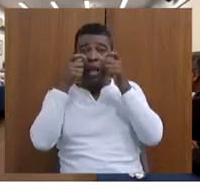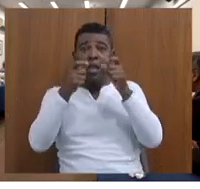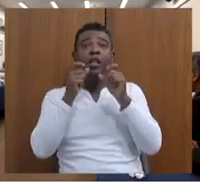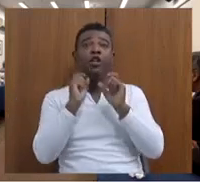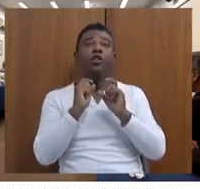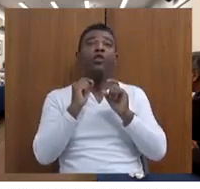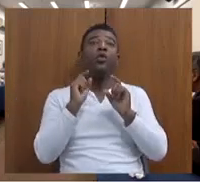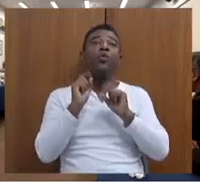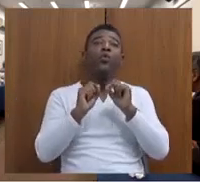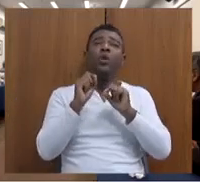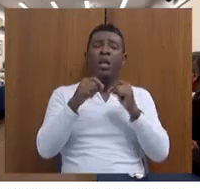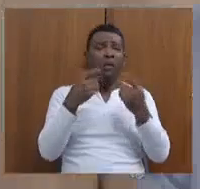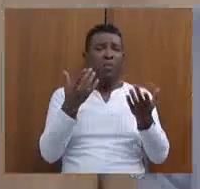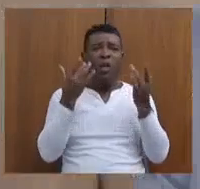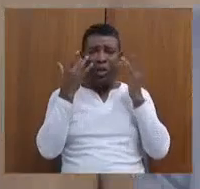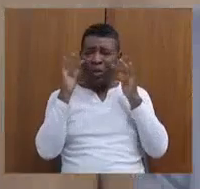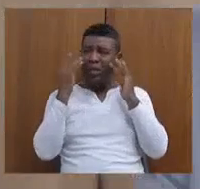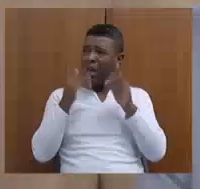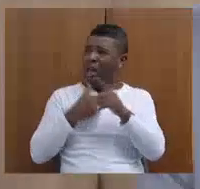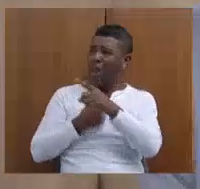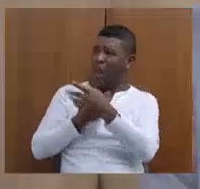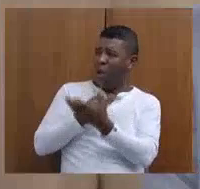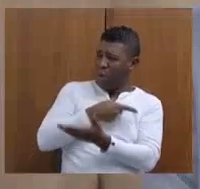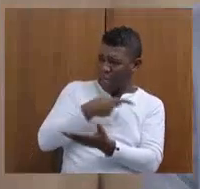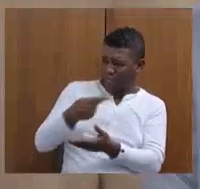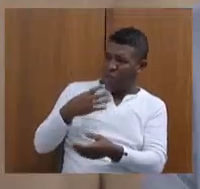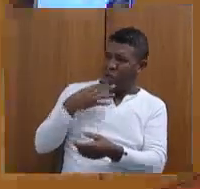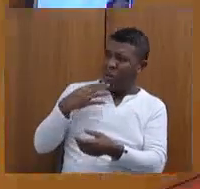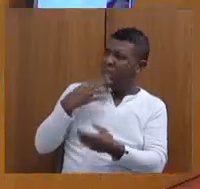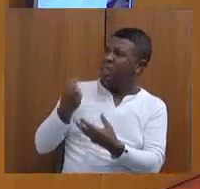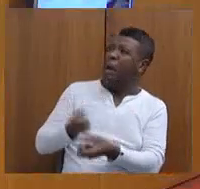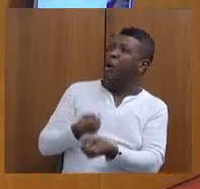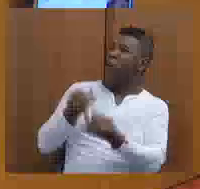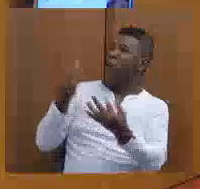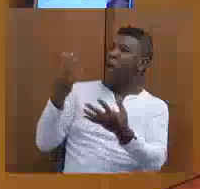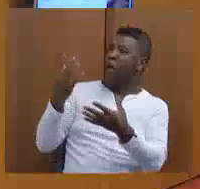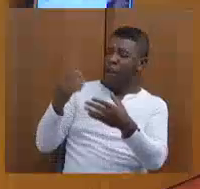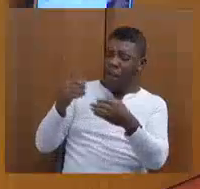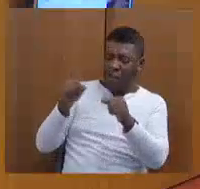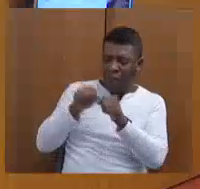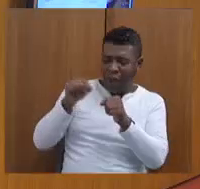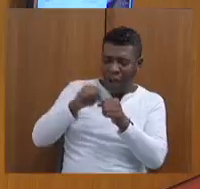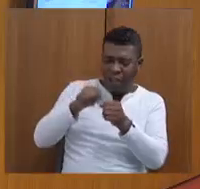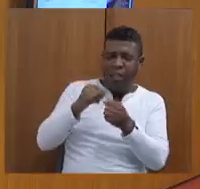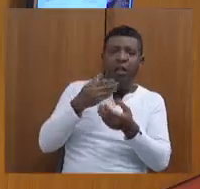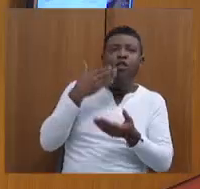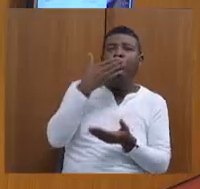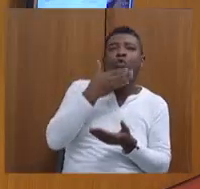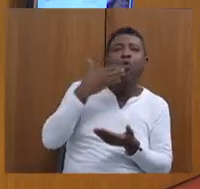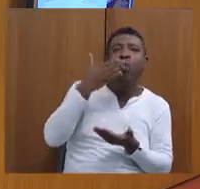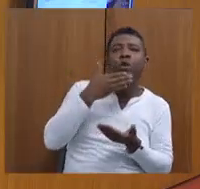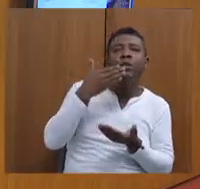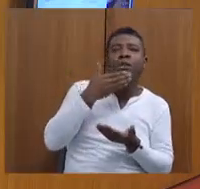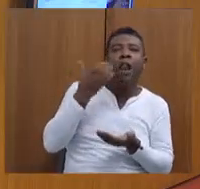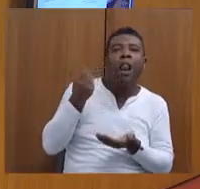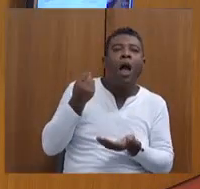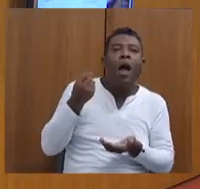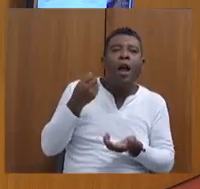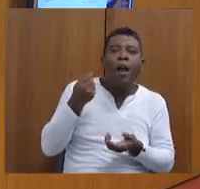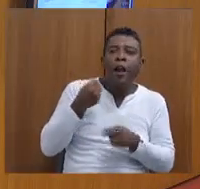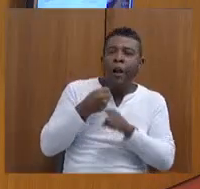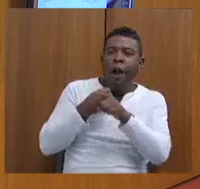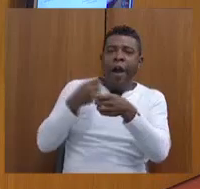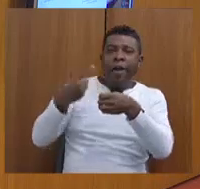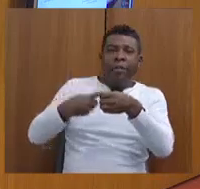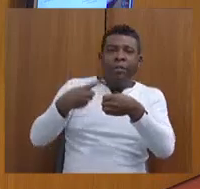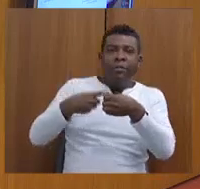não sei se você conhece alguém presidente que conhece que produz doce de leite em Viçosa deve ter uma meia dúzia lá